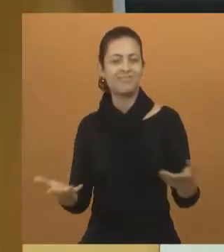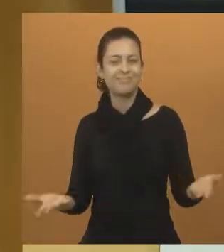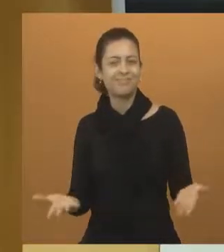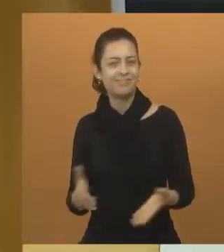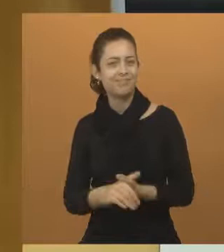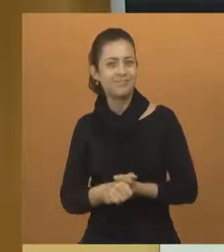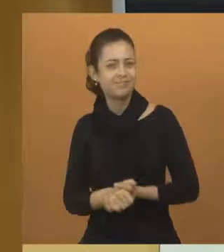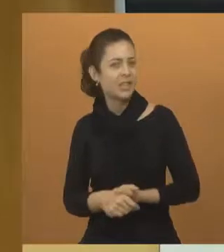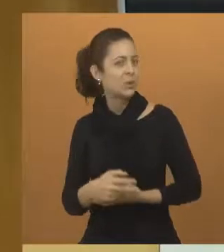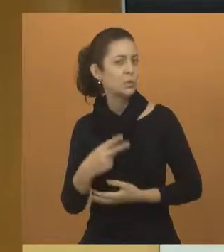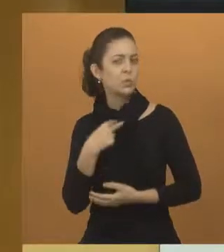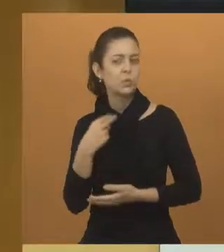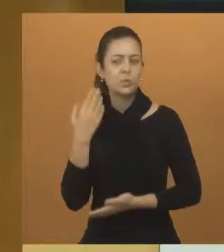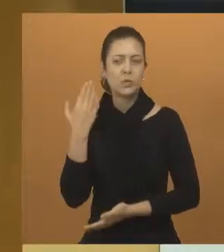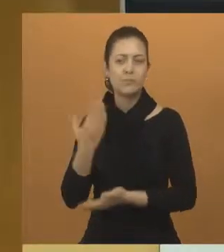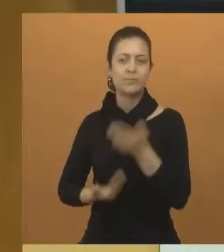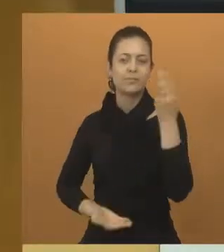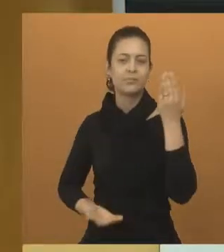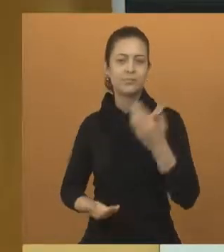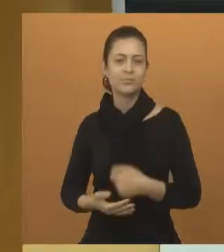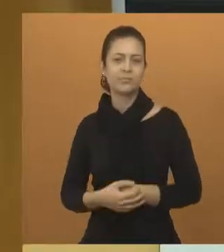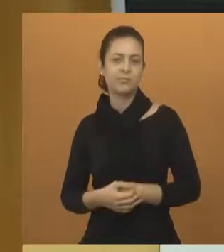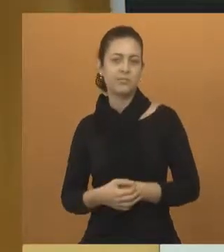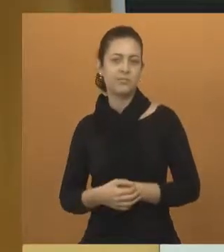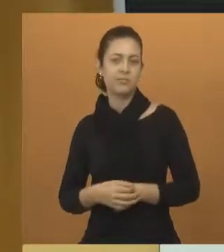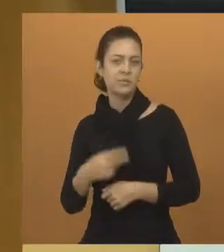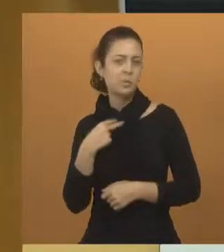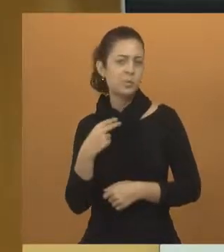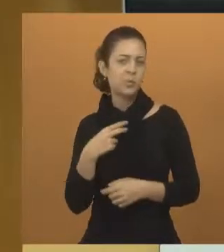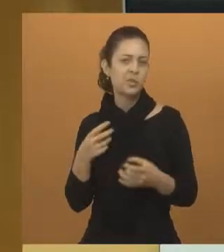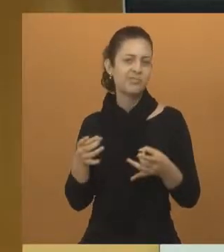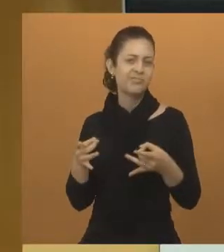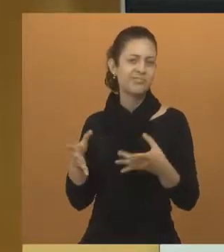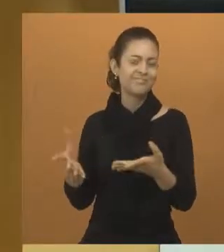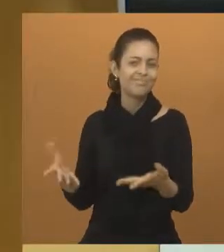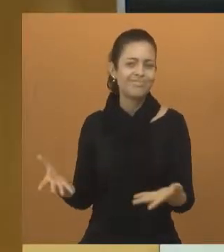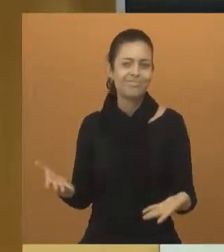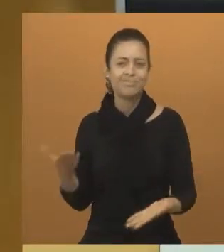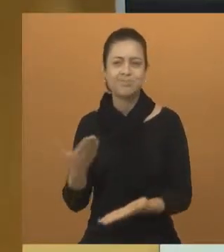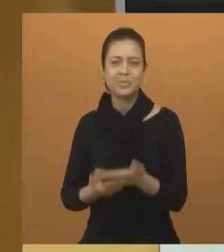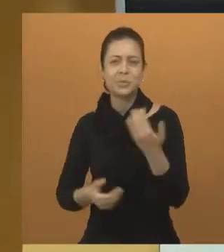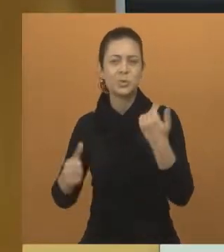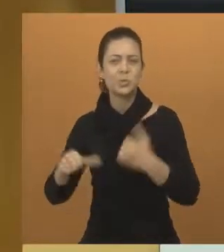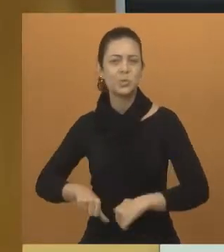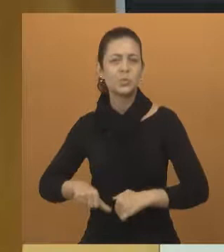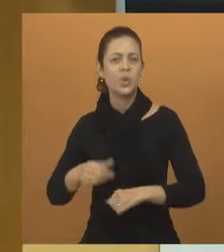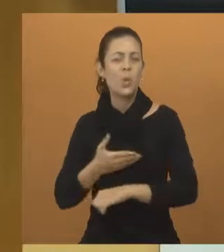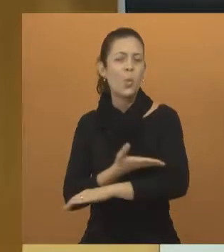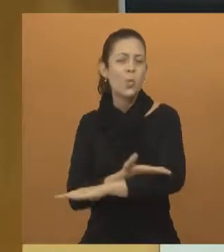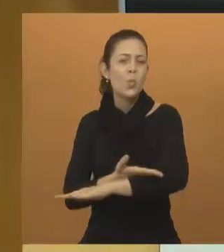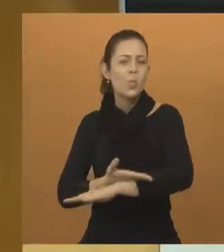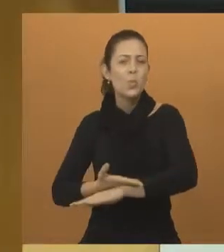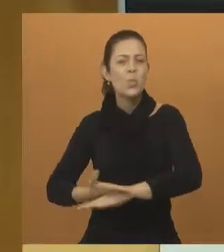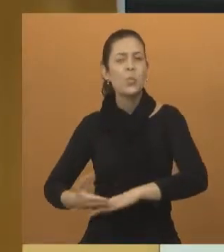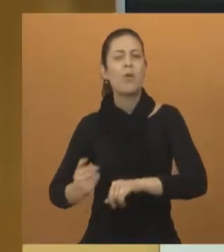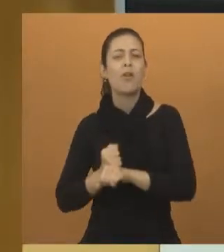E não podemos perder, não podemos deixar perder também. Uma tradição nossa de muitos anos, nós